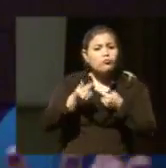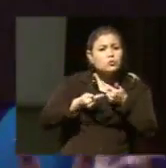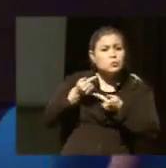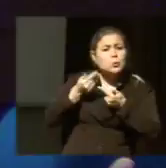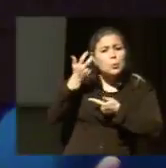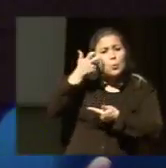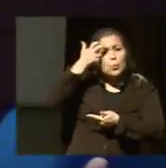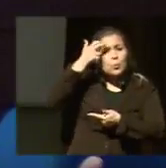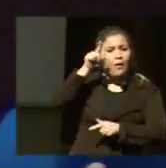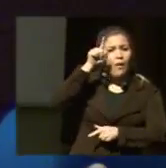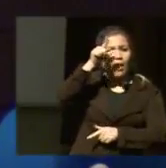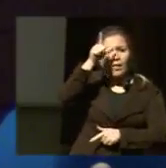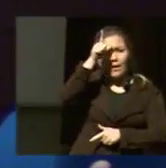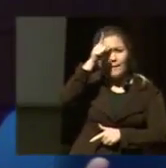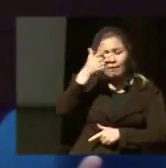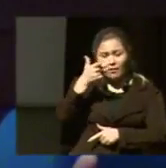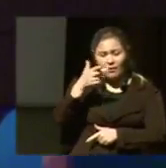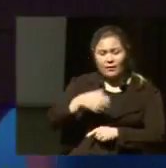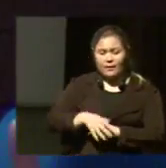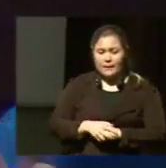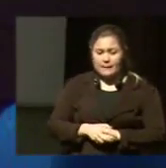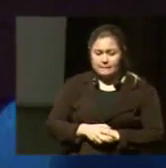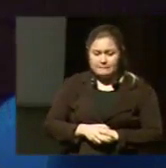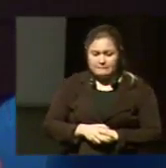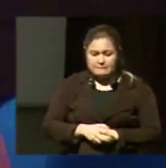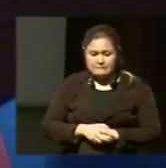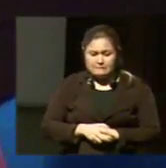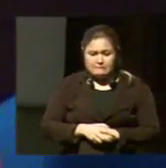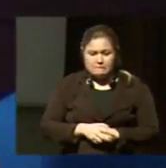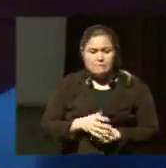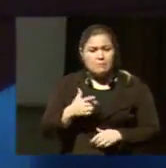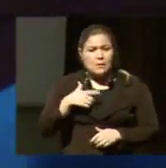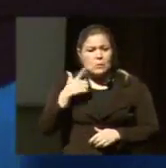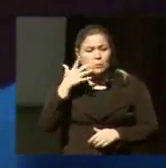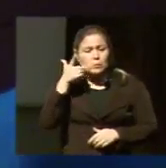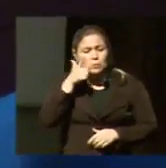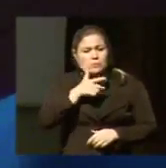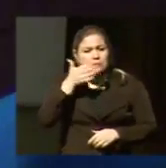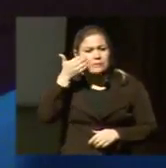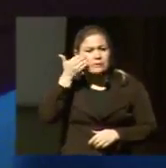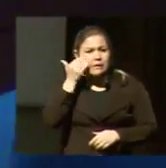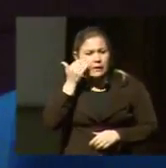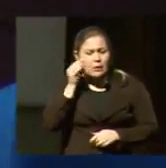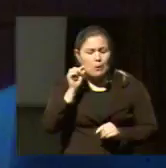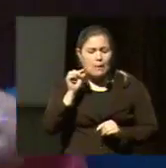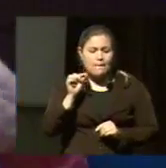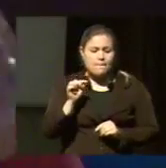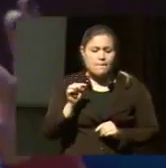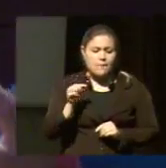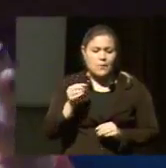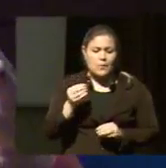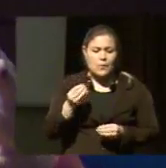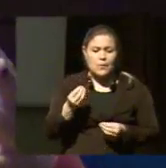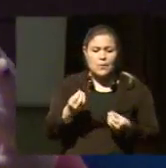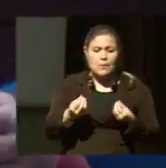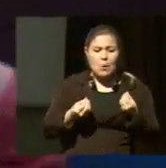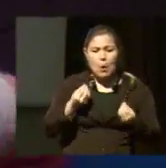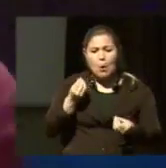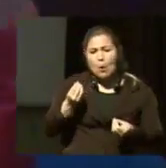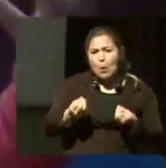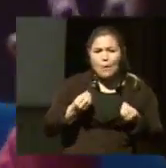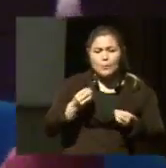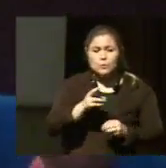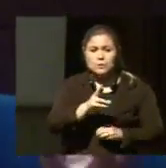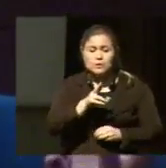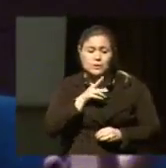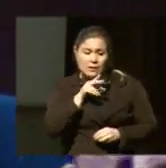na Alemanha, porque para eu entender mais ou menos como os